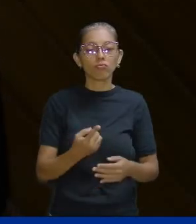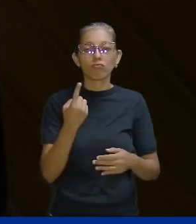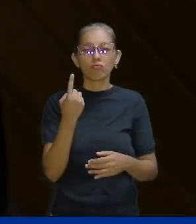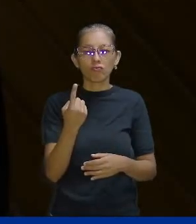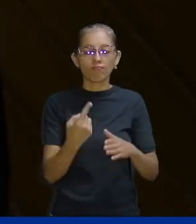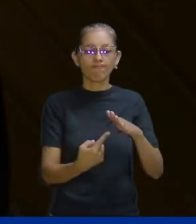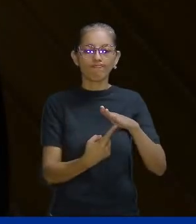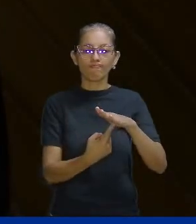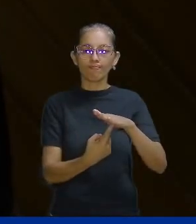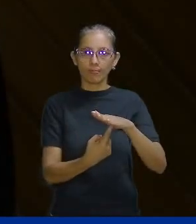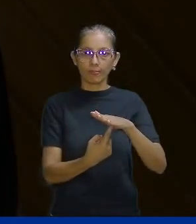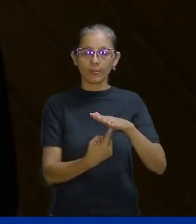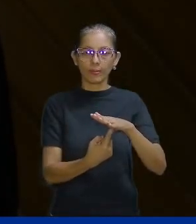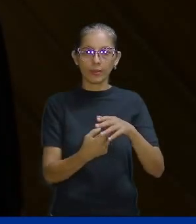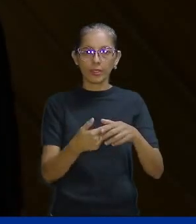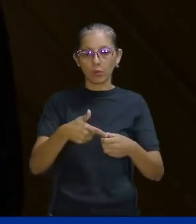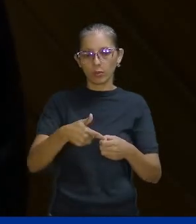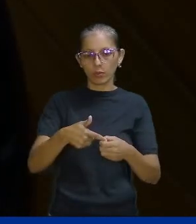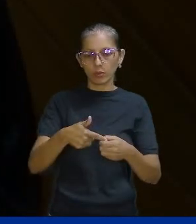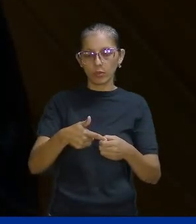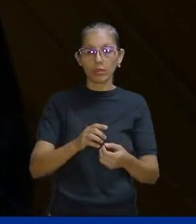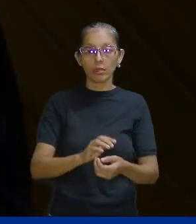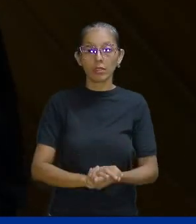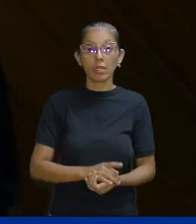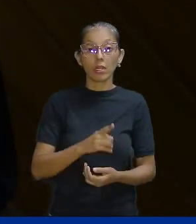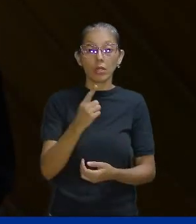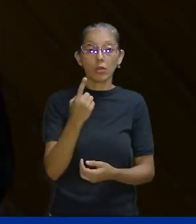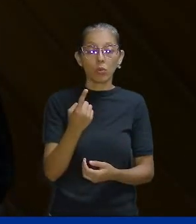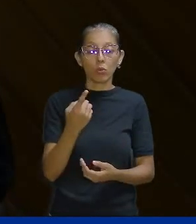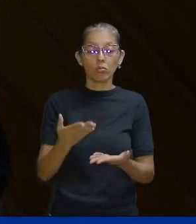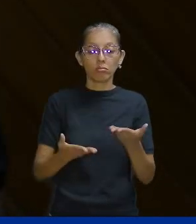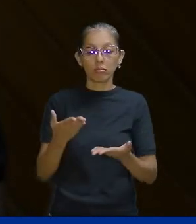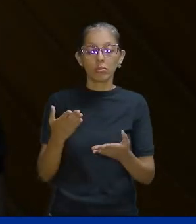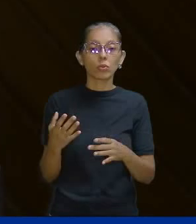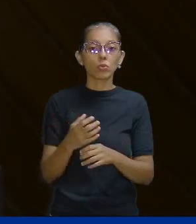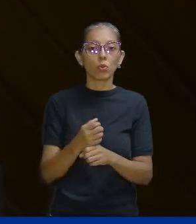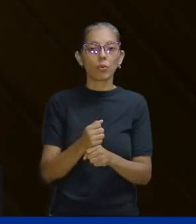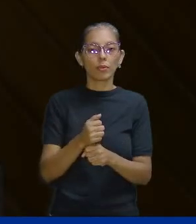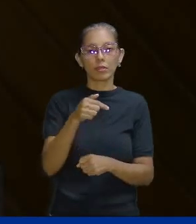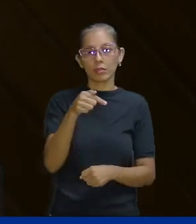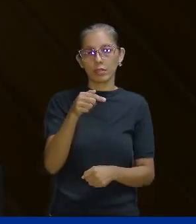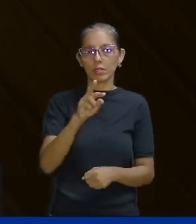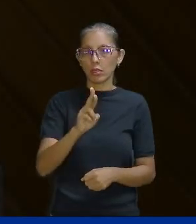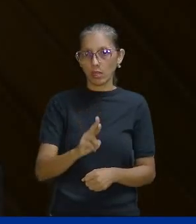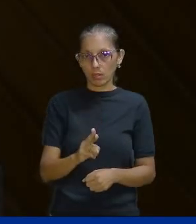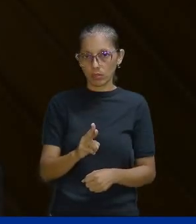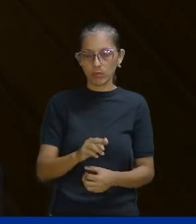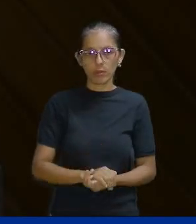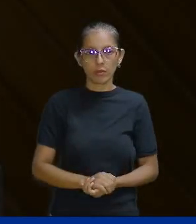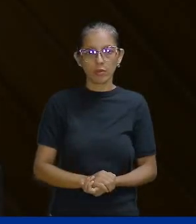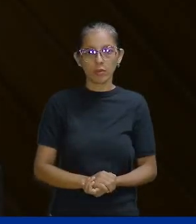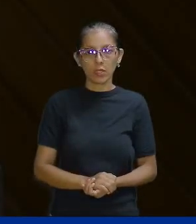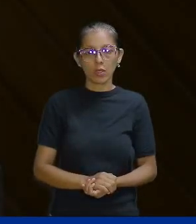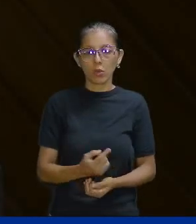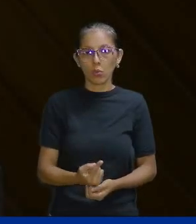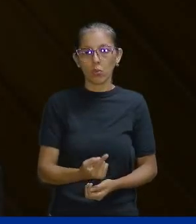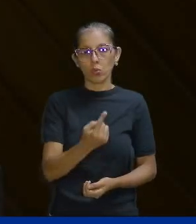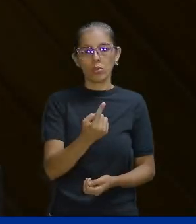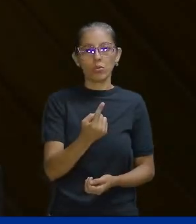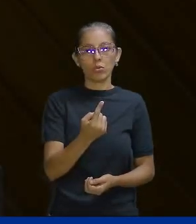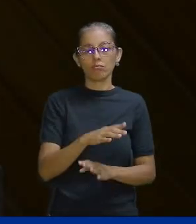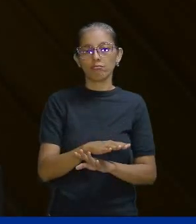combustível custa no valor de R$ 7,00. E naquele município não há gráfica, não há um outro tipo